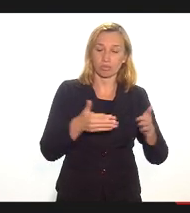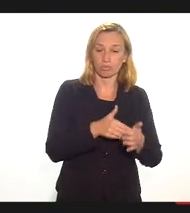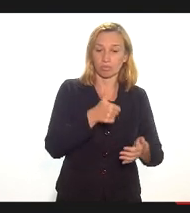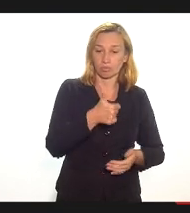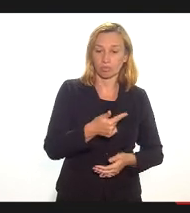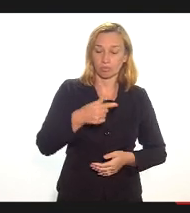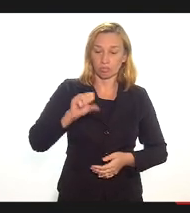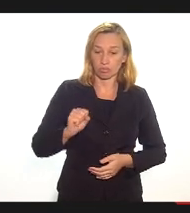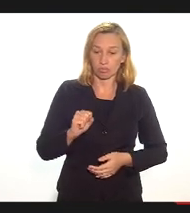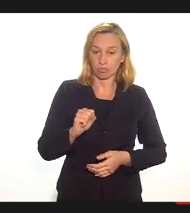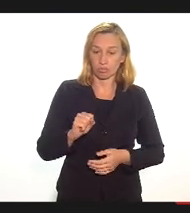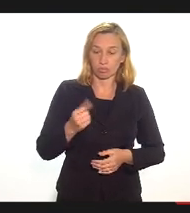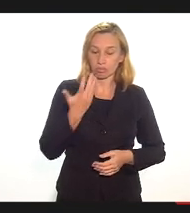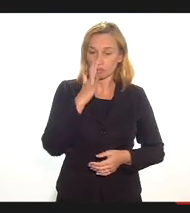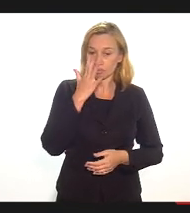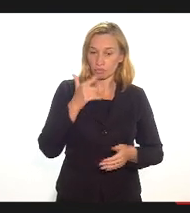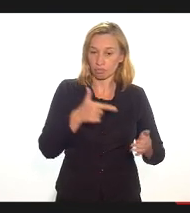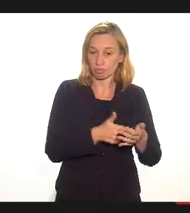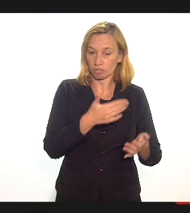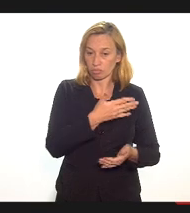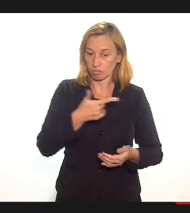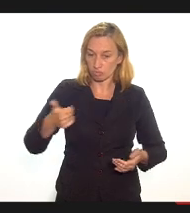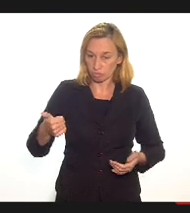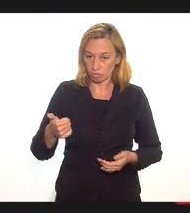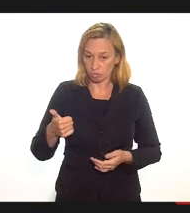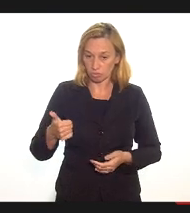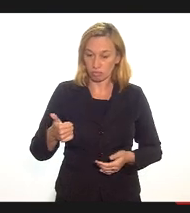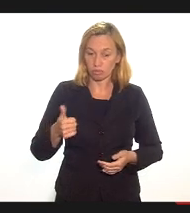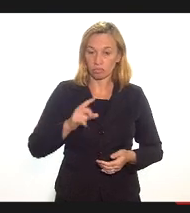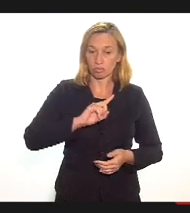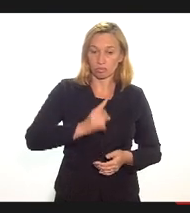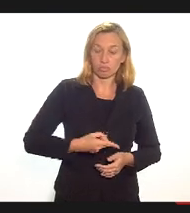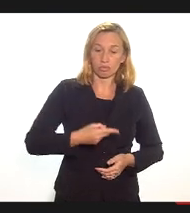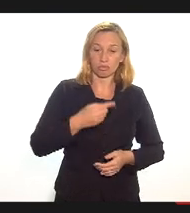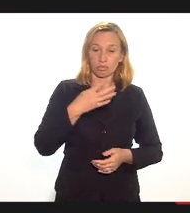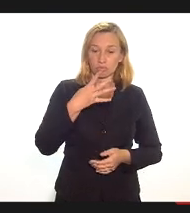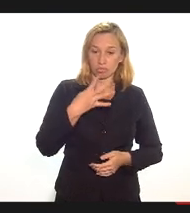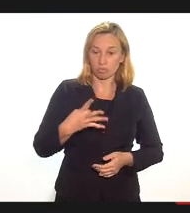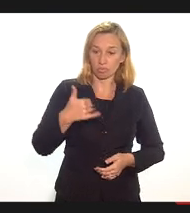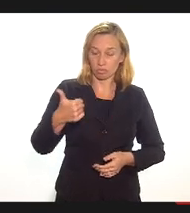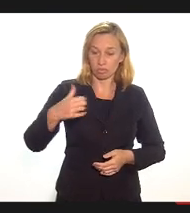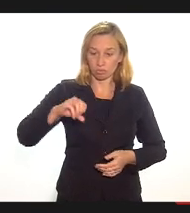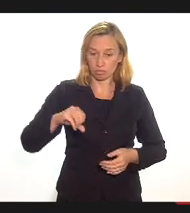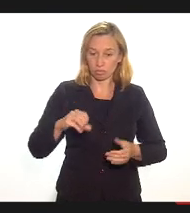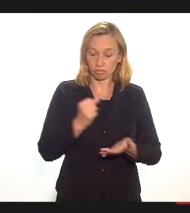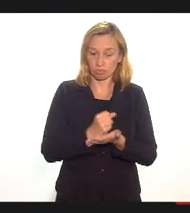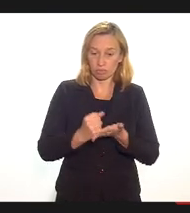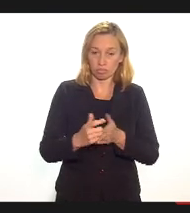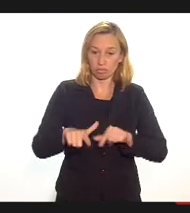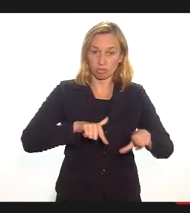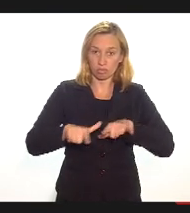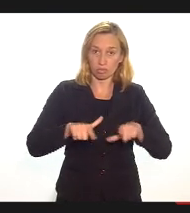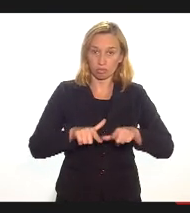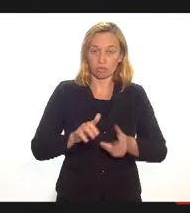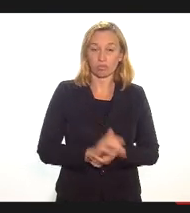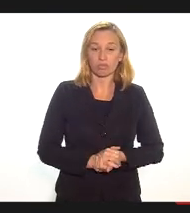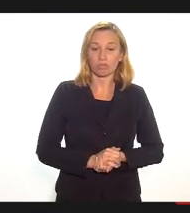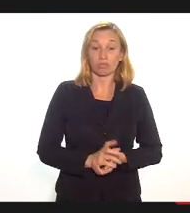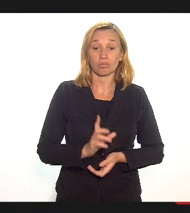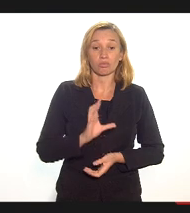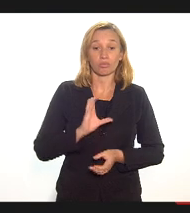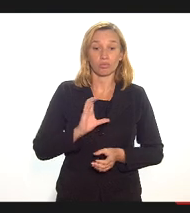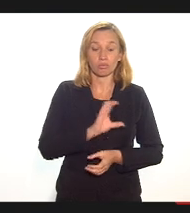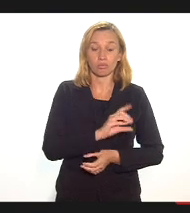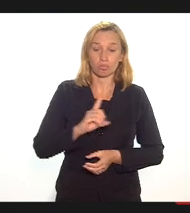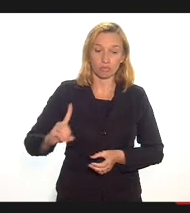de 2021, 1.419 contratos de trabalho, o coordenador